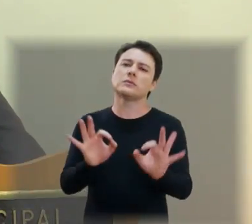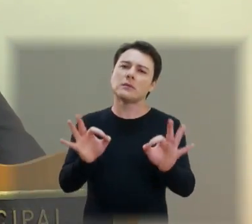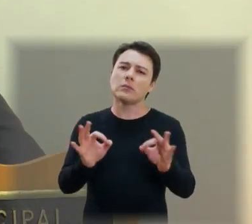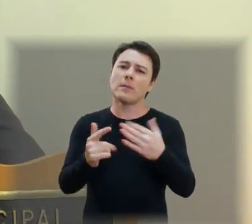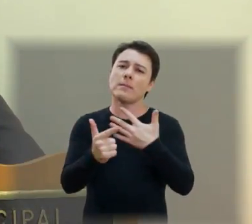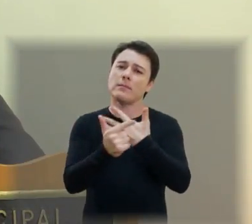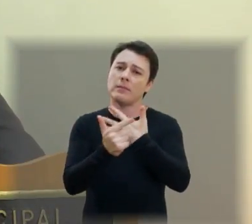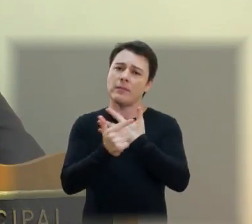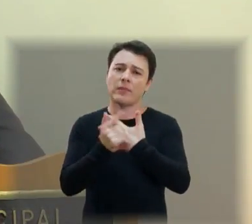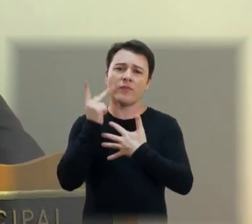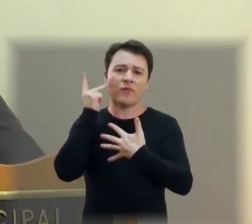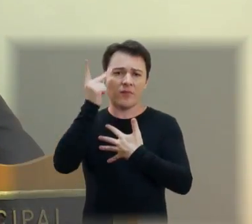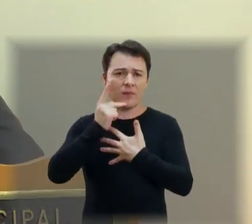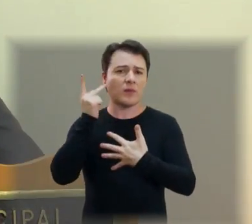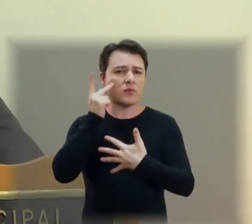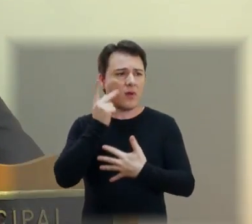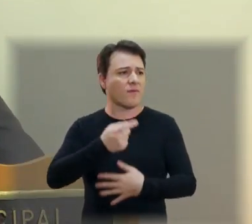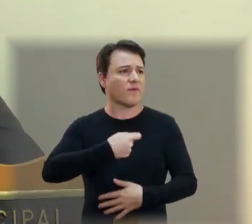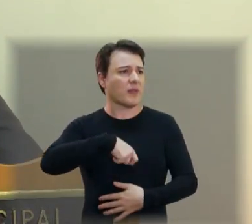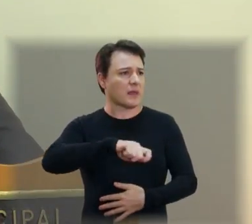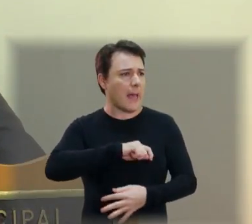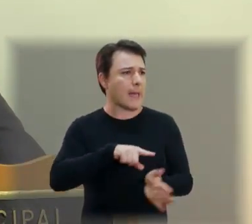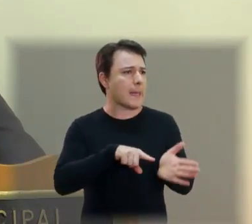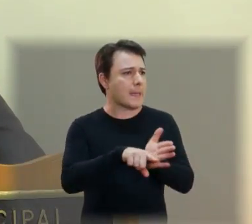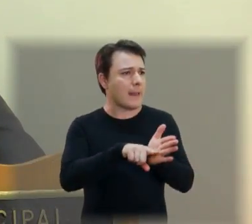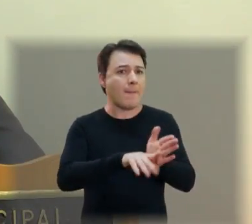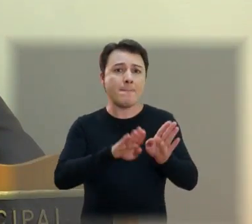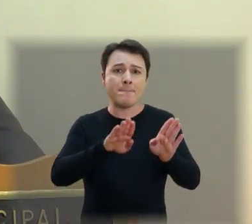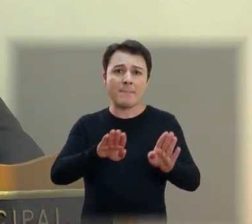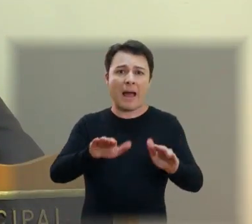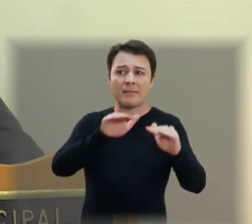fiscalizar, cobrar, mas não constranger.